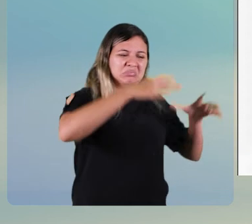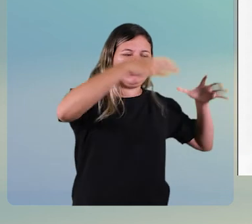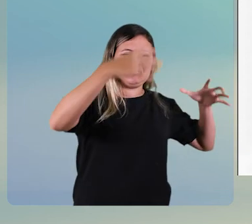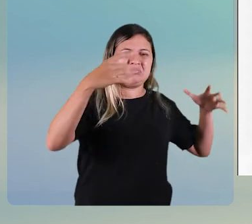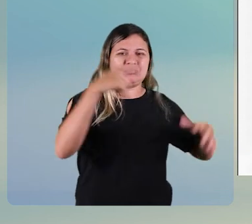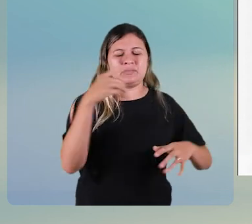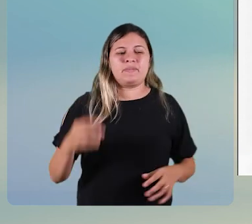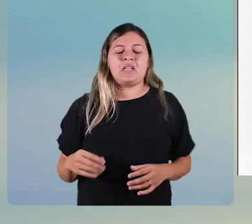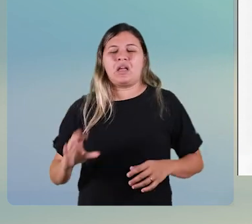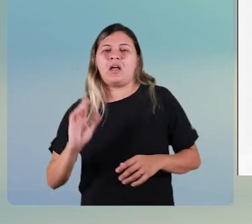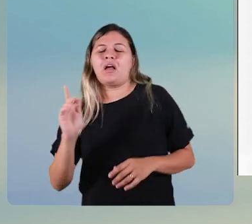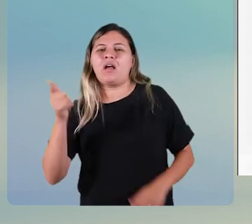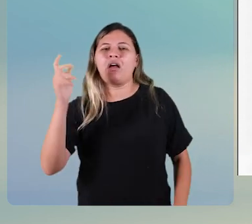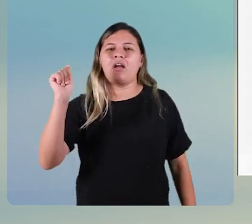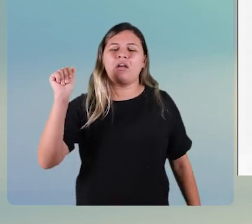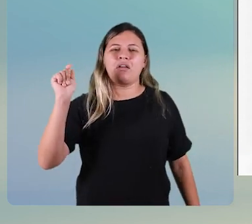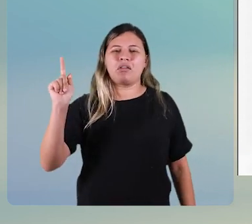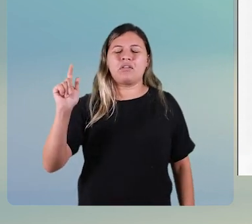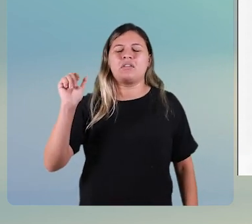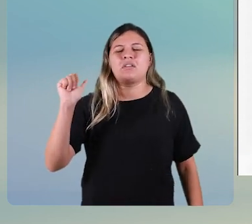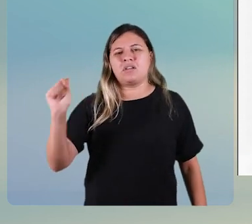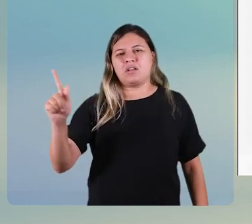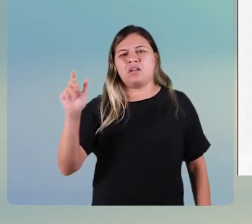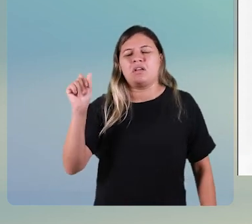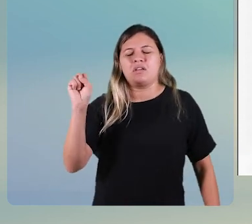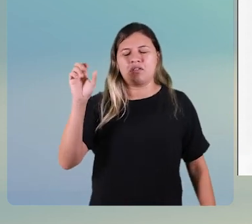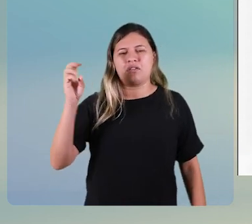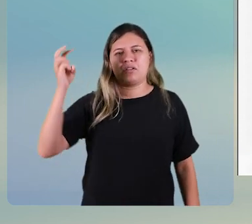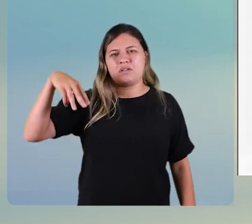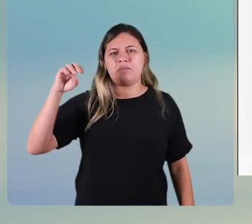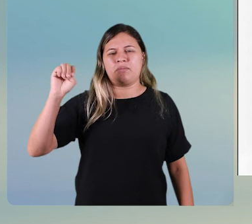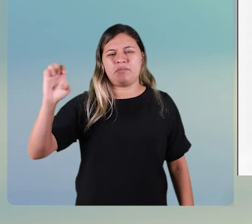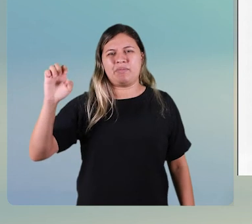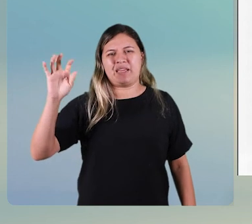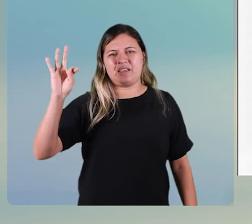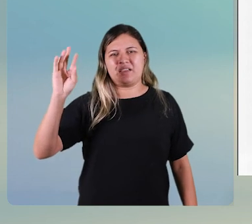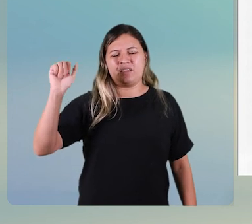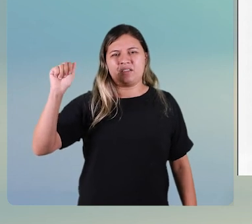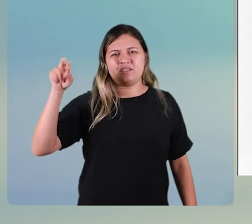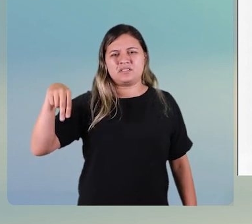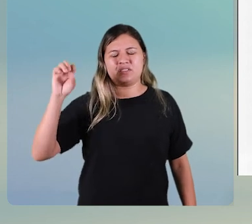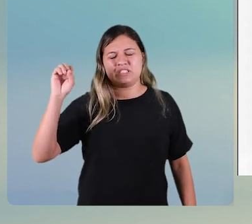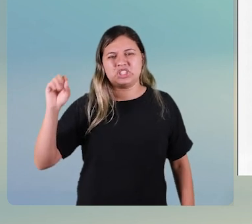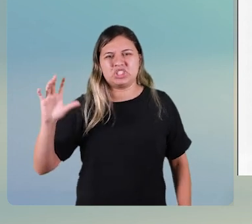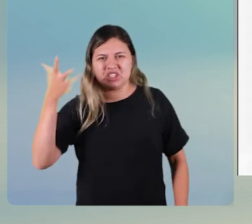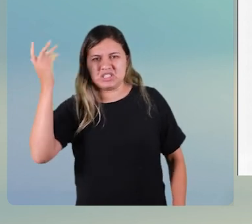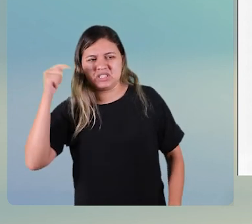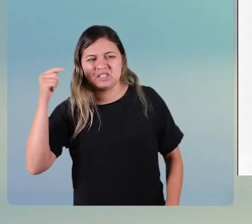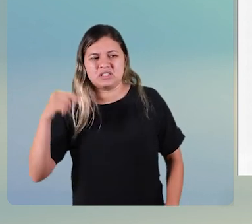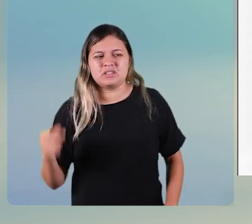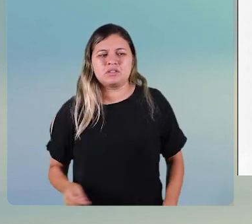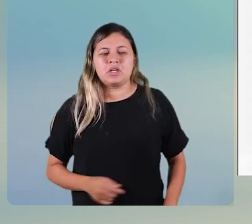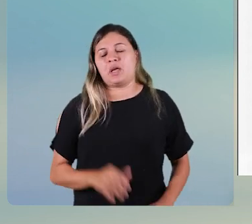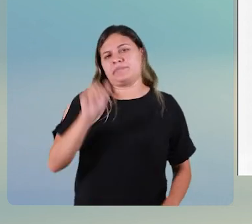eles, né, o metano, que é o que possui aquele odor mais característico. Então, ó, essa fonte de energia subutilizada citada no